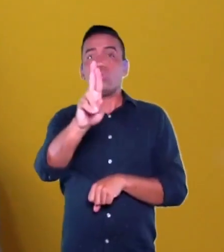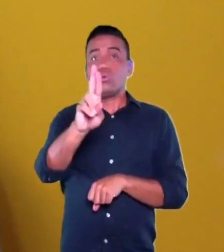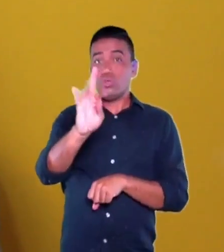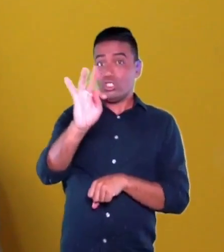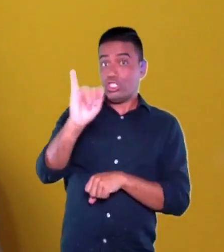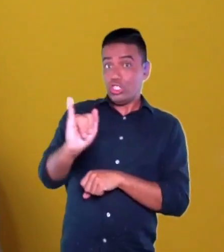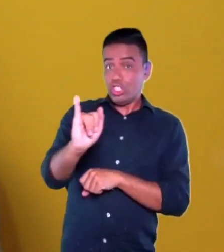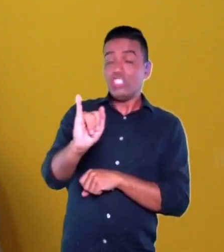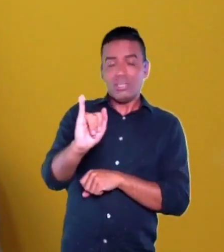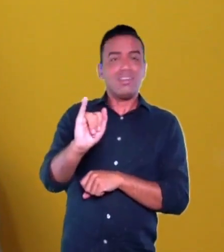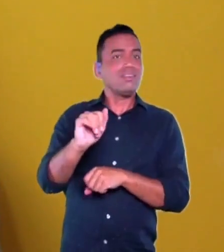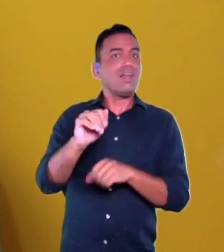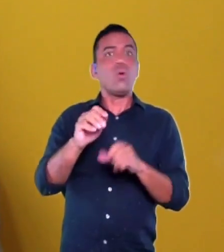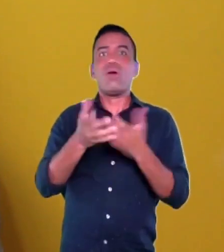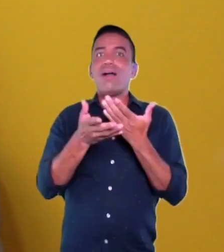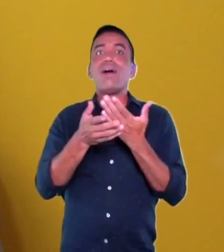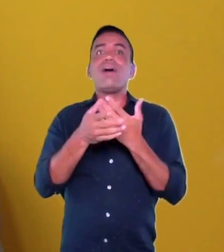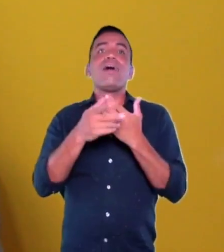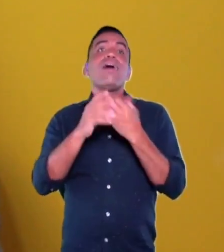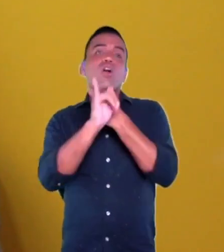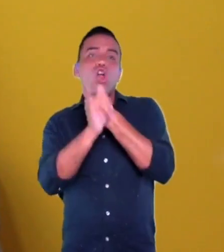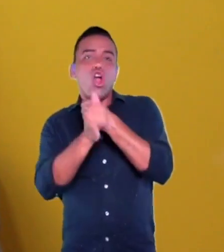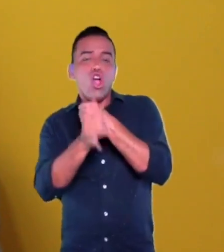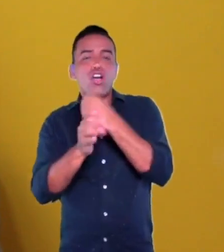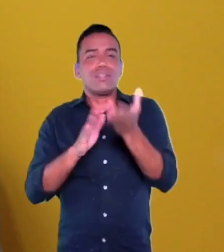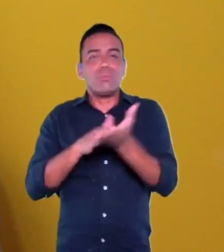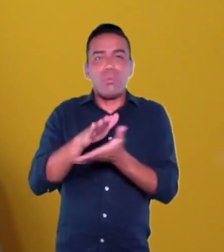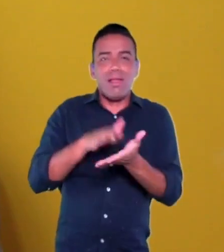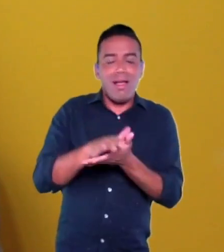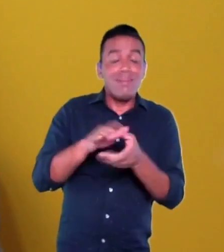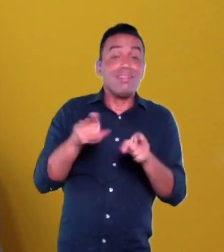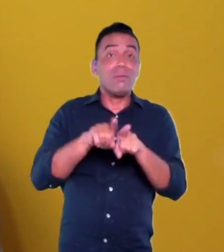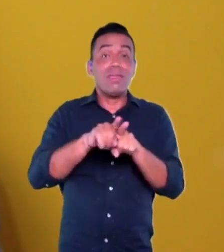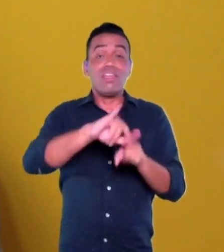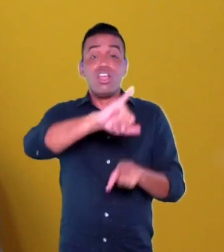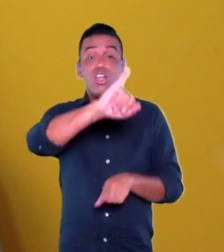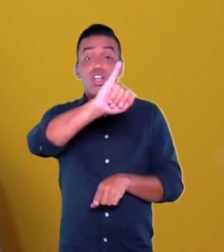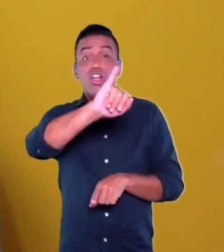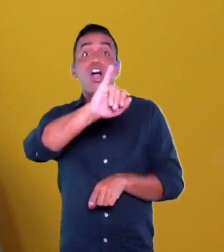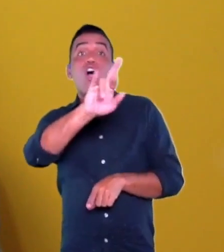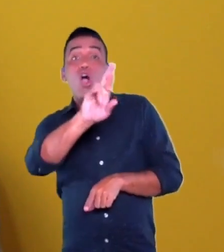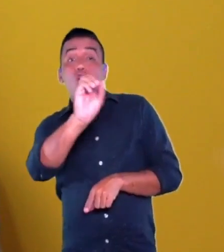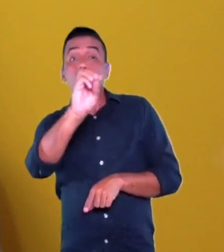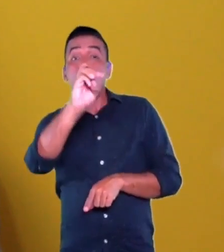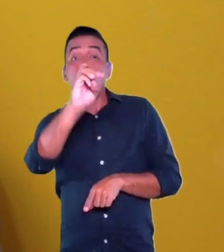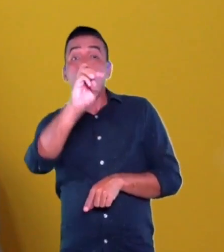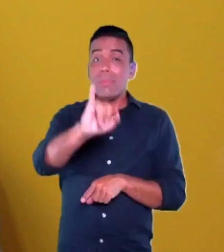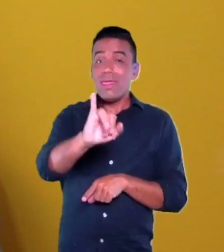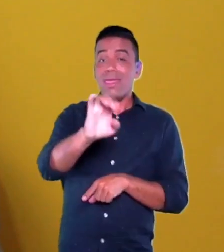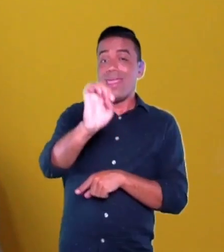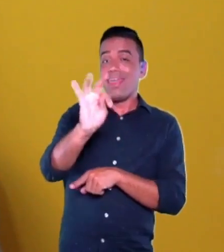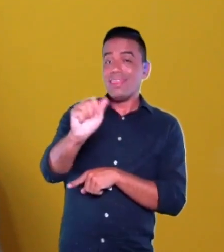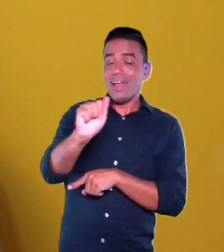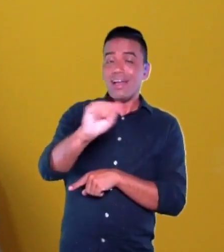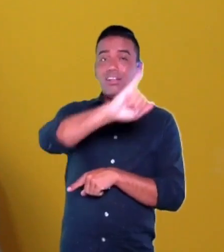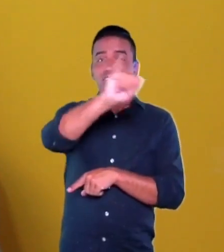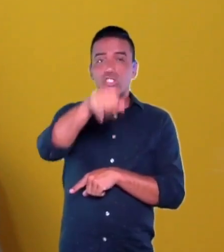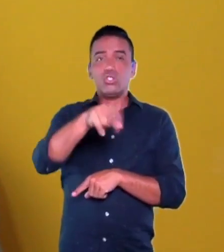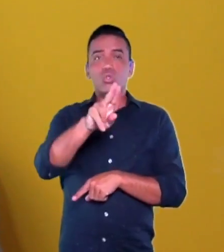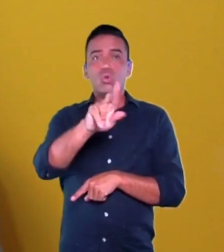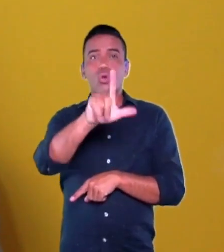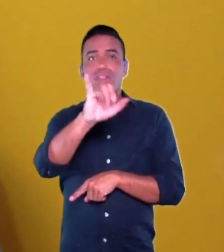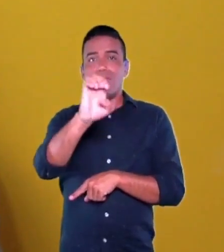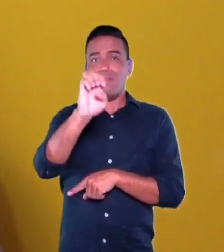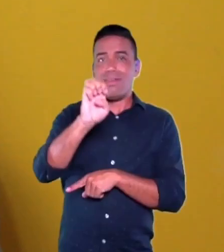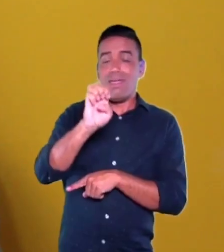crônicas, publicado pela editora Moinhos. Romieta e Julieu, que é um livro infanto-juvenil, de